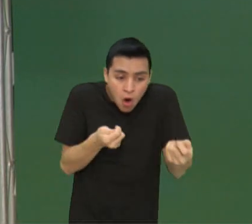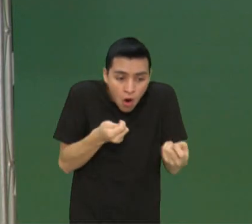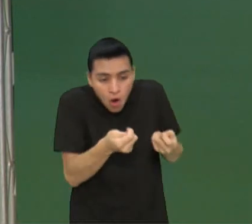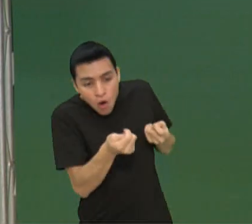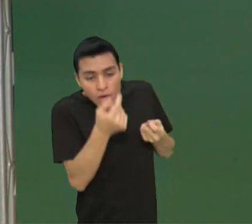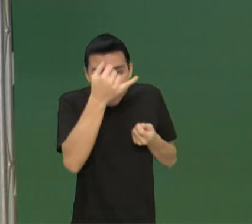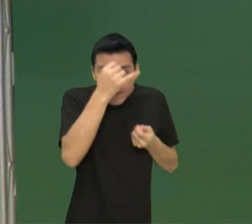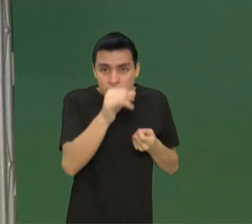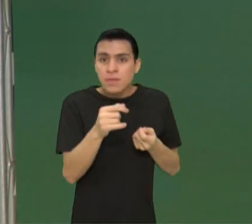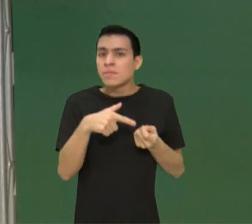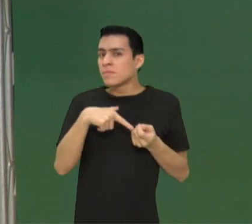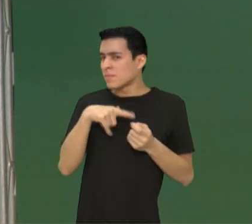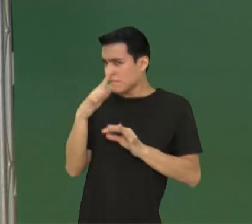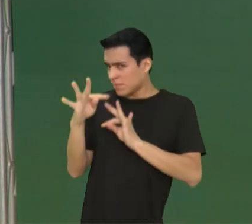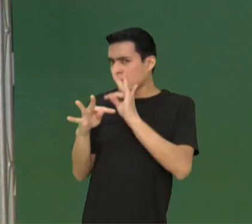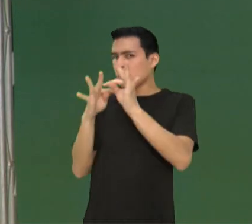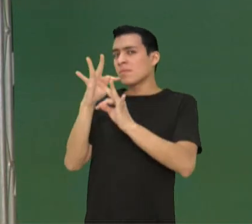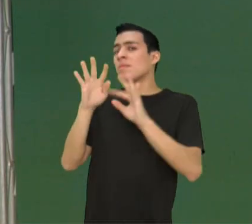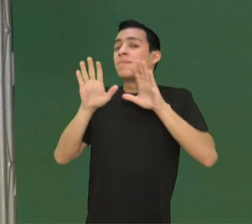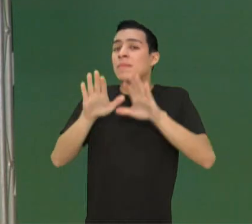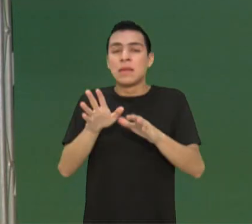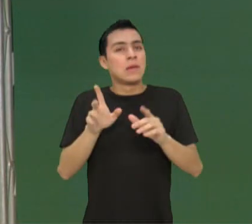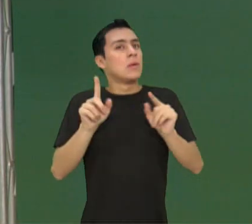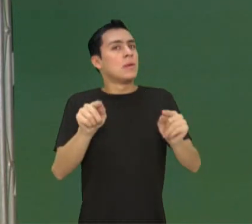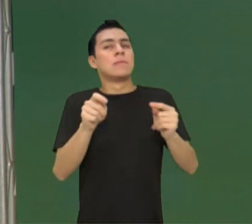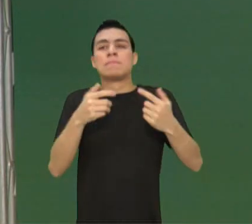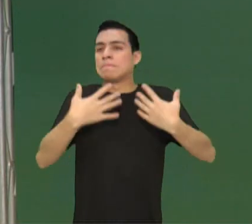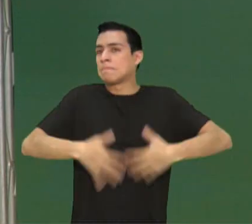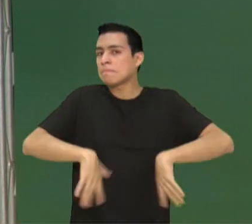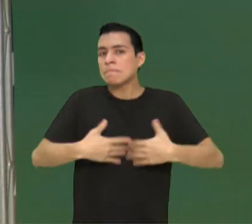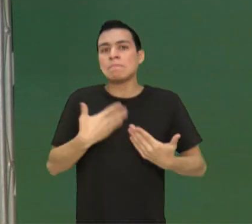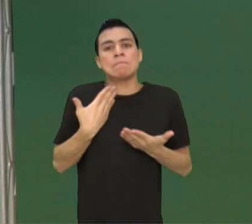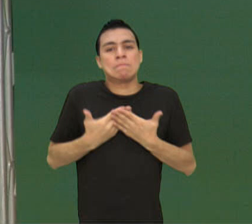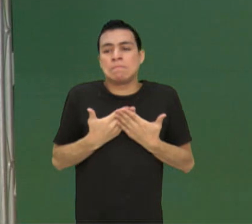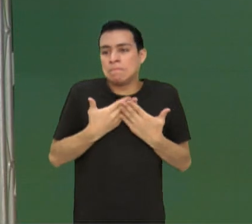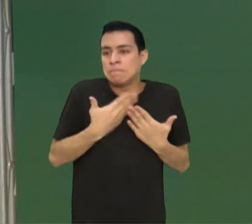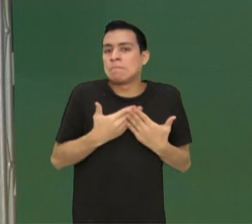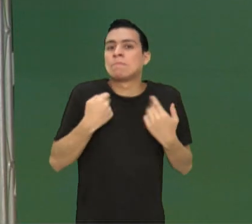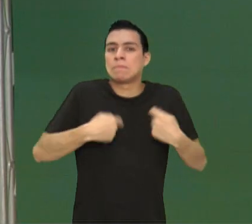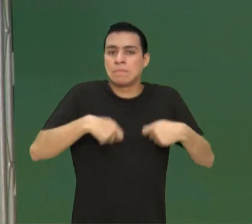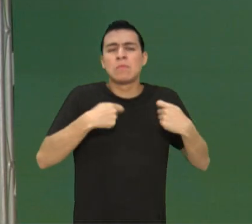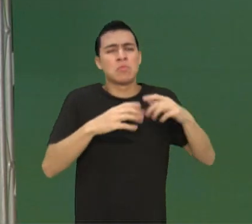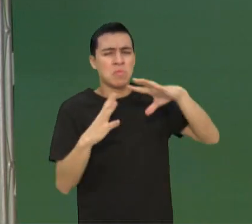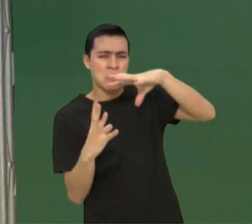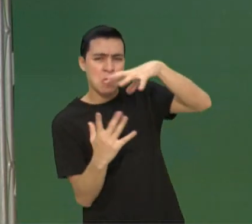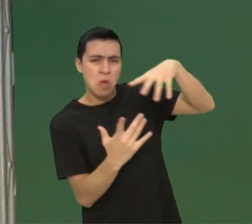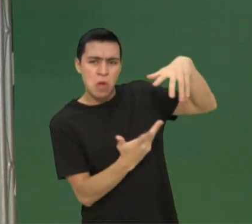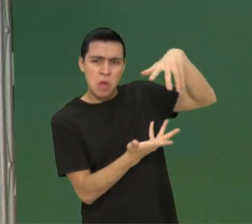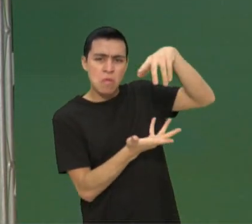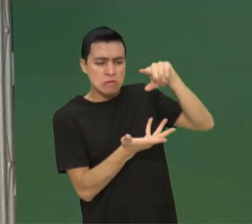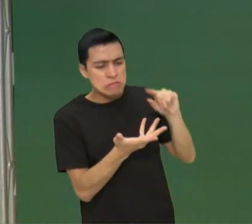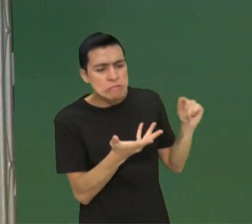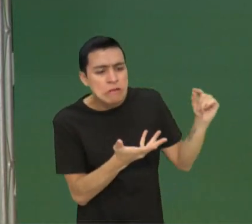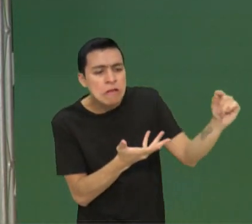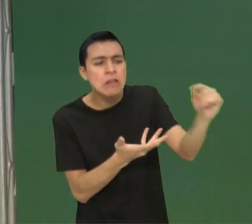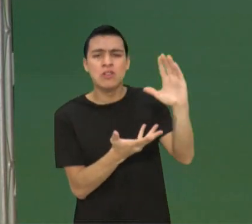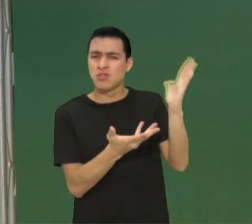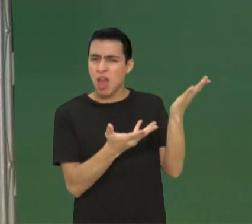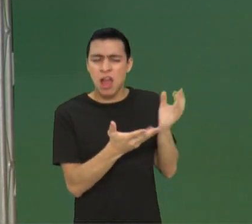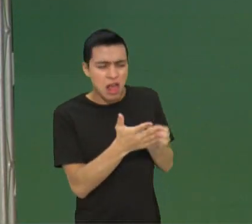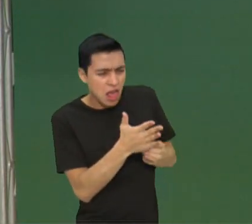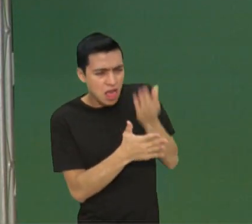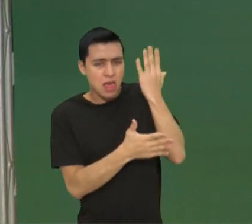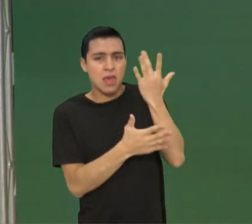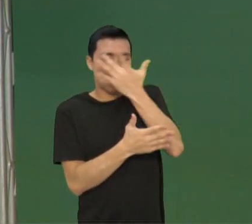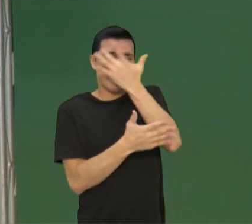Temos tecnologia para isso, mas isso demanda muito tempo e muito estudo, e isso vem sendo feito no mundo todo, né? Inclusive, feito